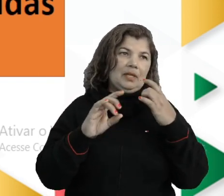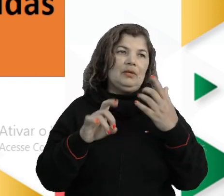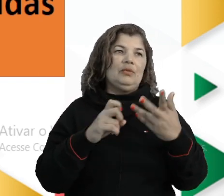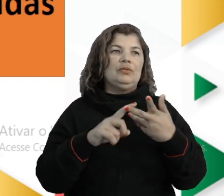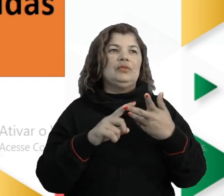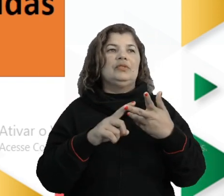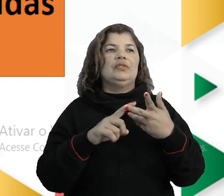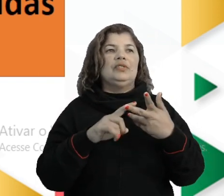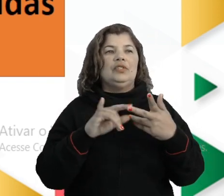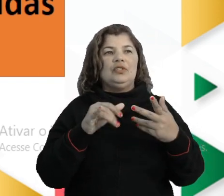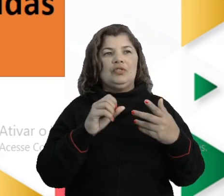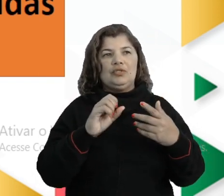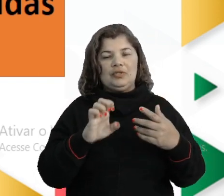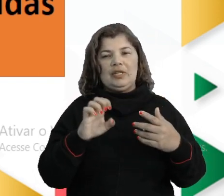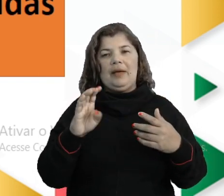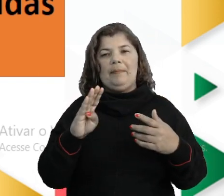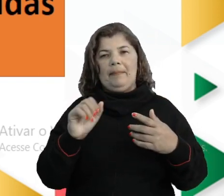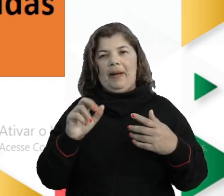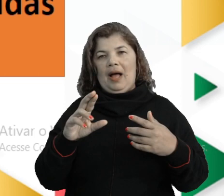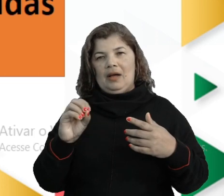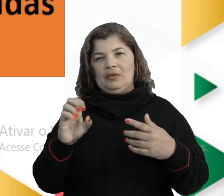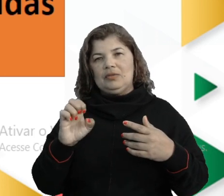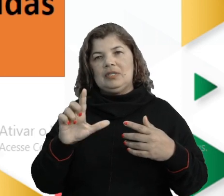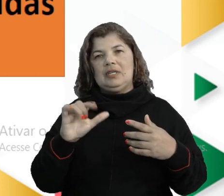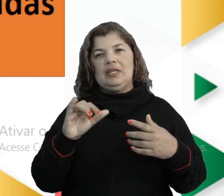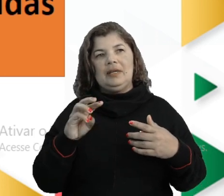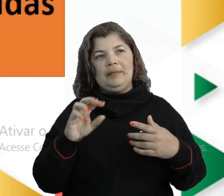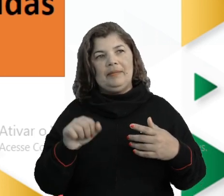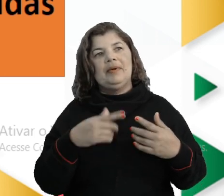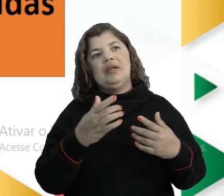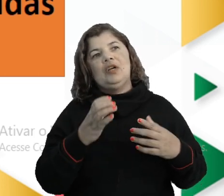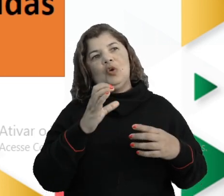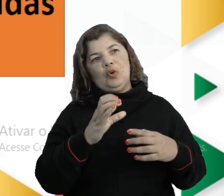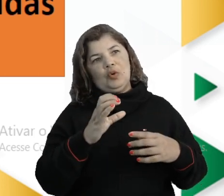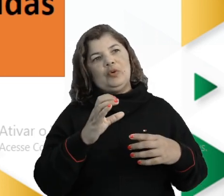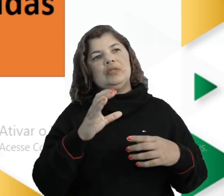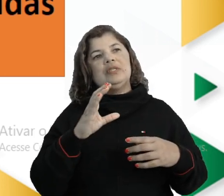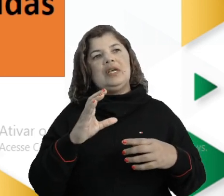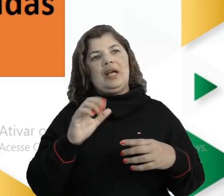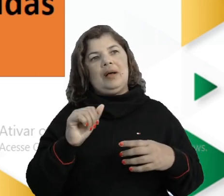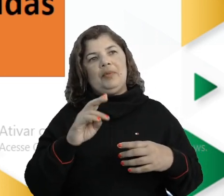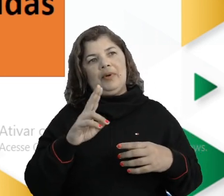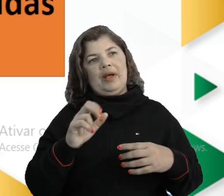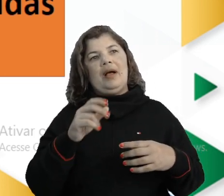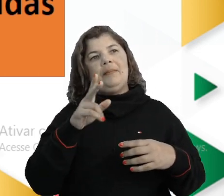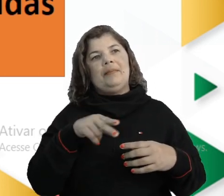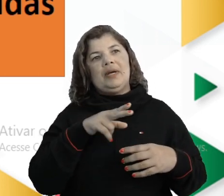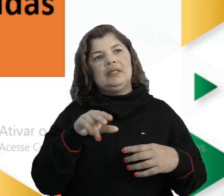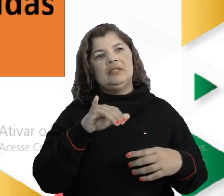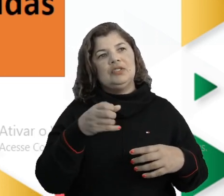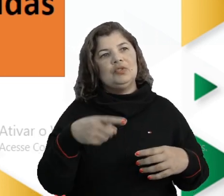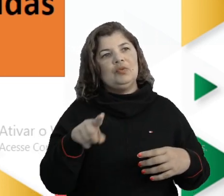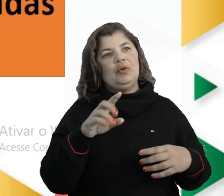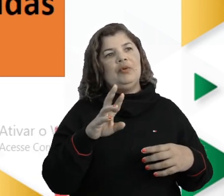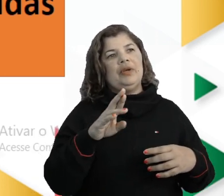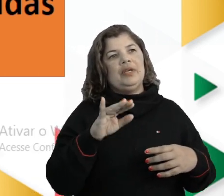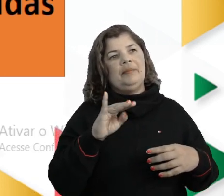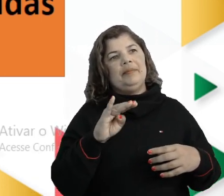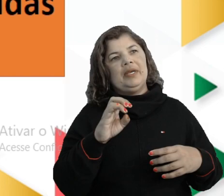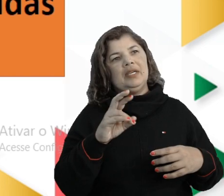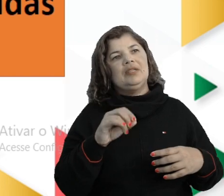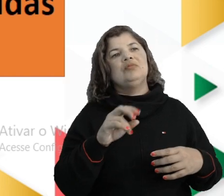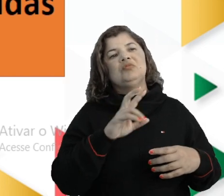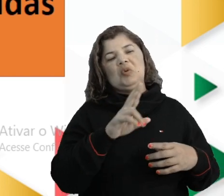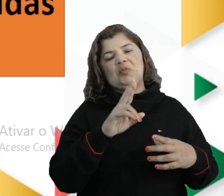Martins, José de Barros Lima, mais uma vez citado, né? O Leão Dourado. O Cruz Cabogá, o Padre João Ribeiro, entre outros.